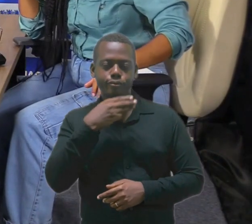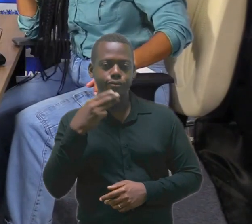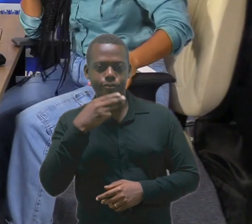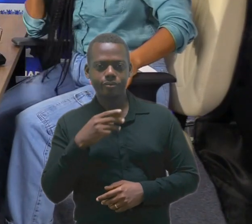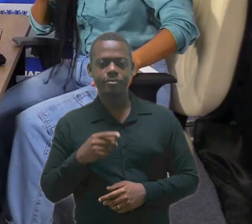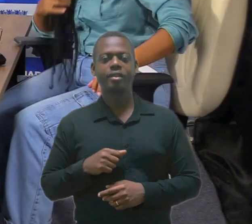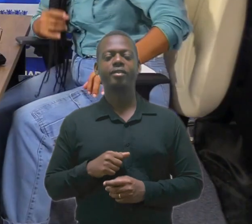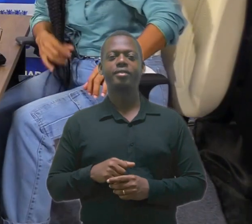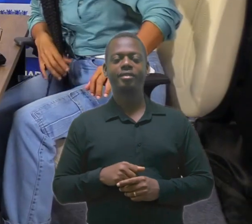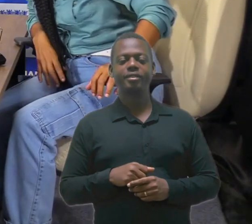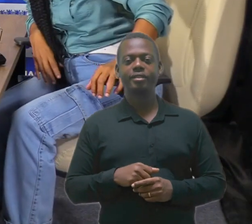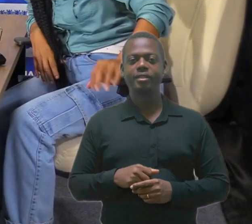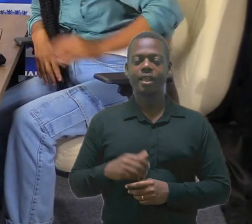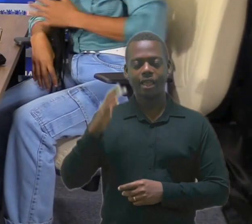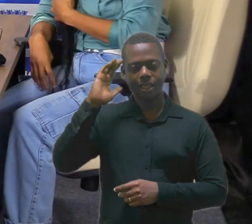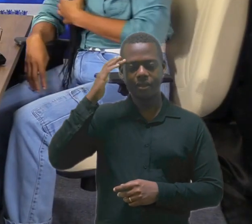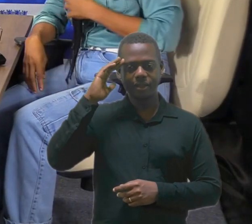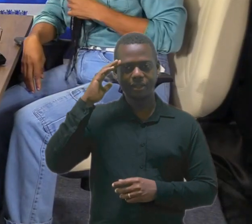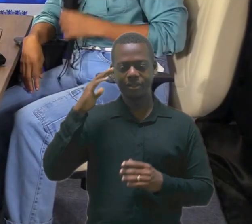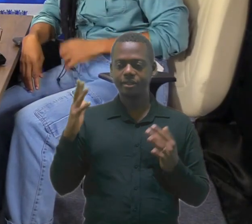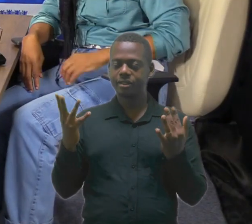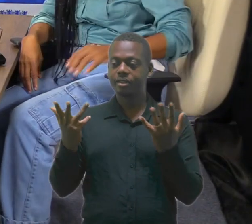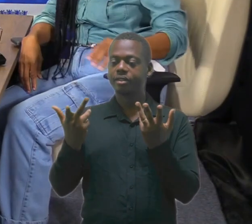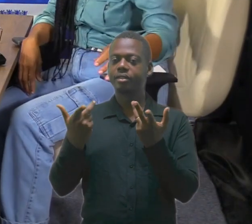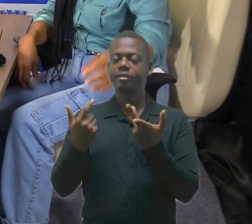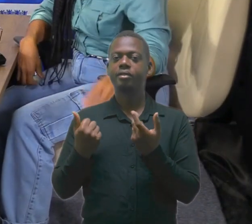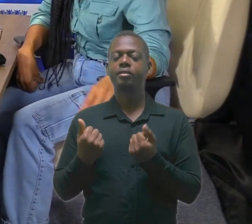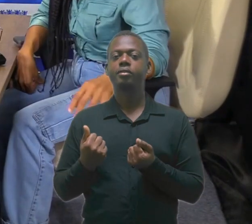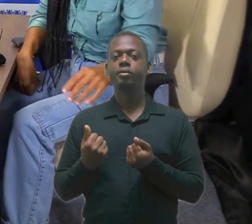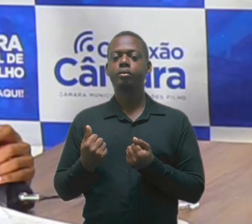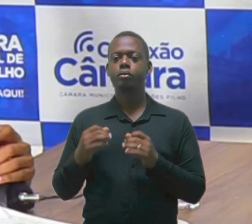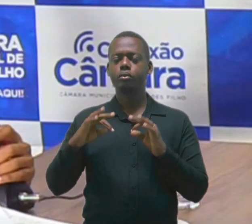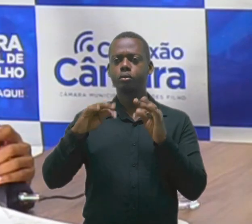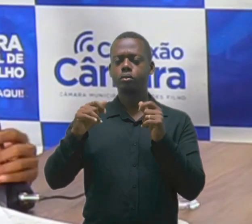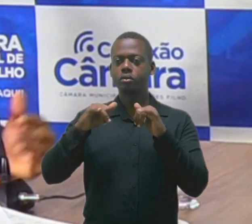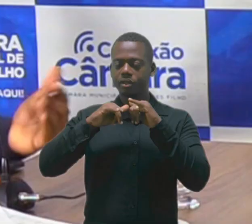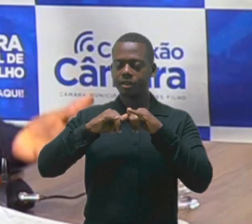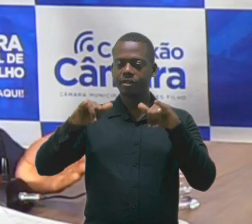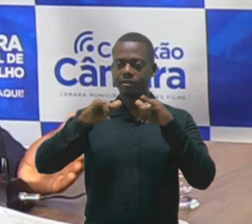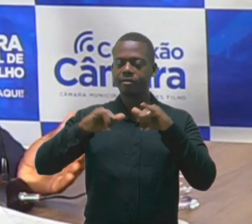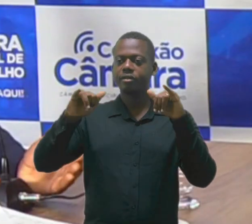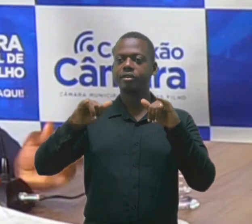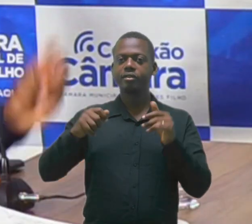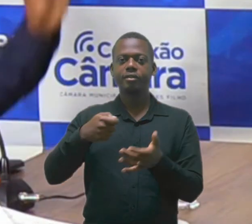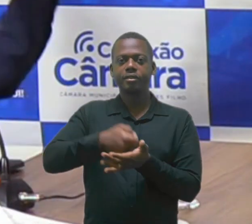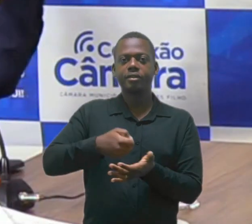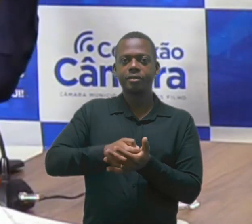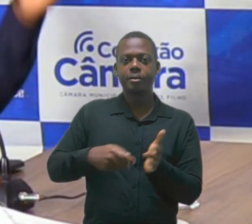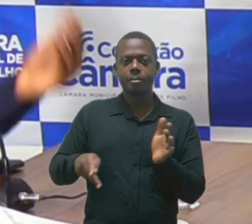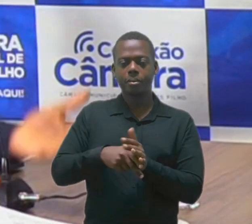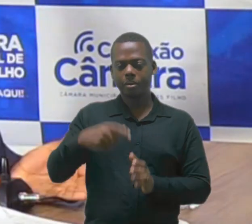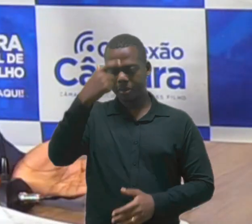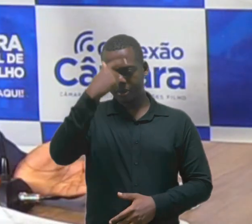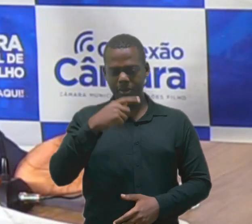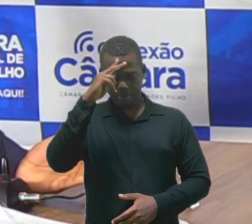doce. Agora, sabe o que eu acho Elias que o diga. Eu acho incrível, Tati, que tudo que você fala e que você exige